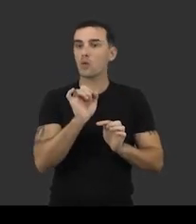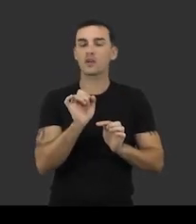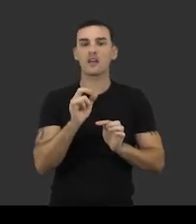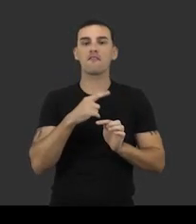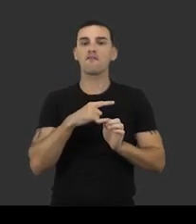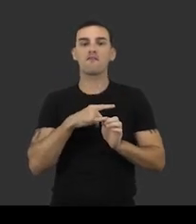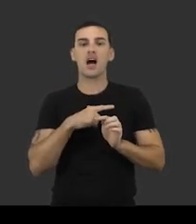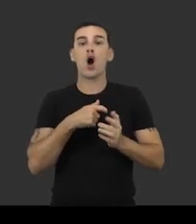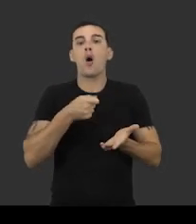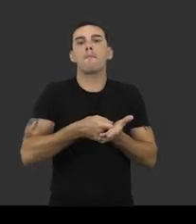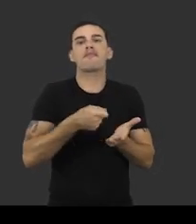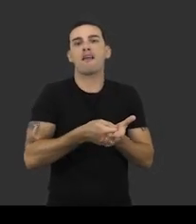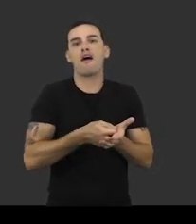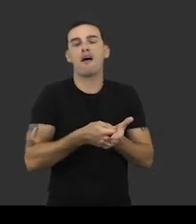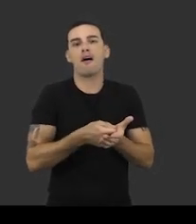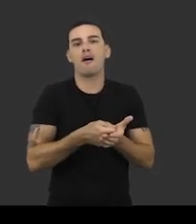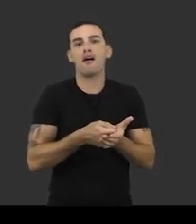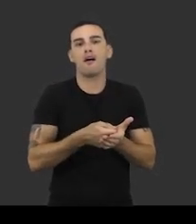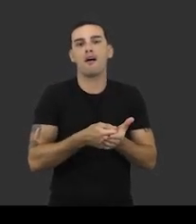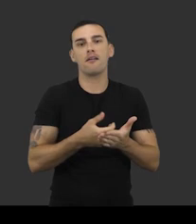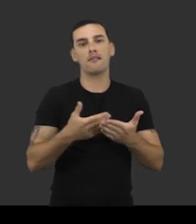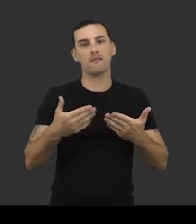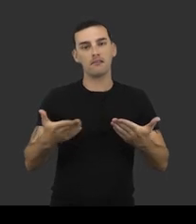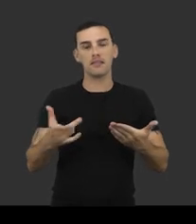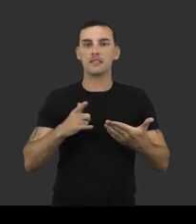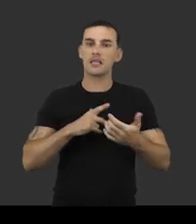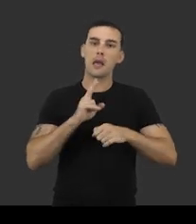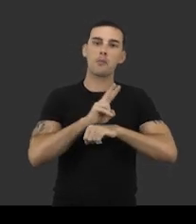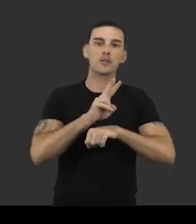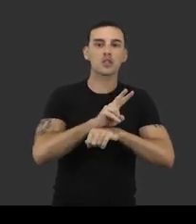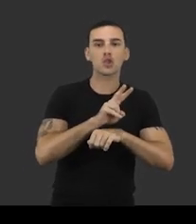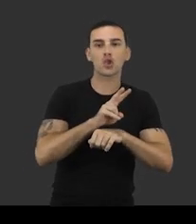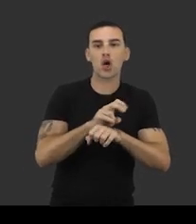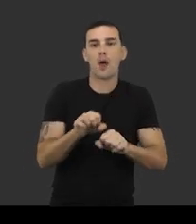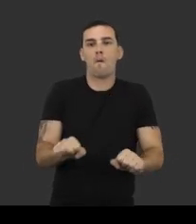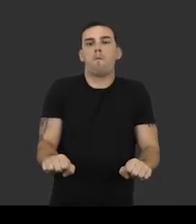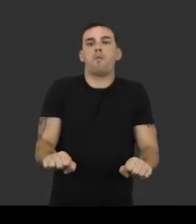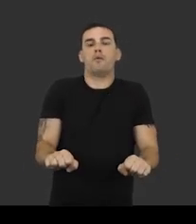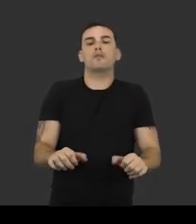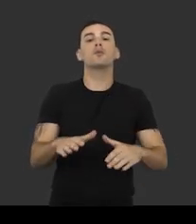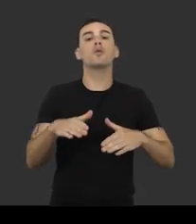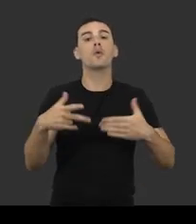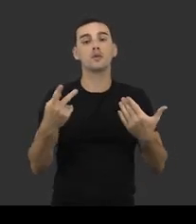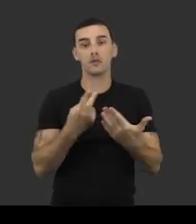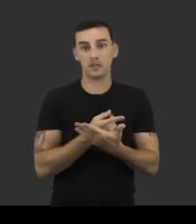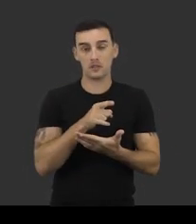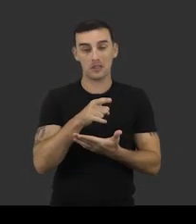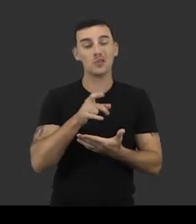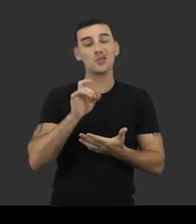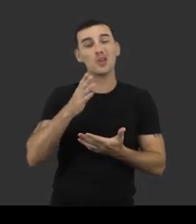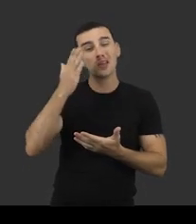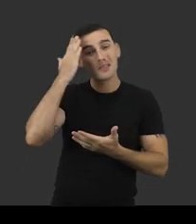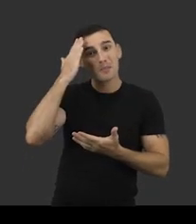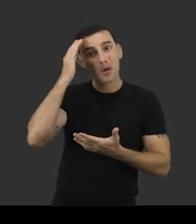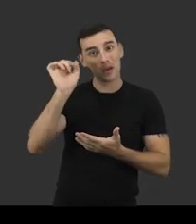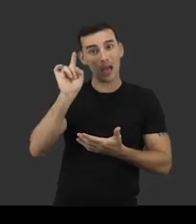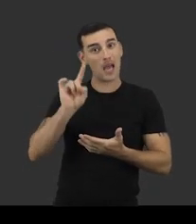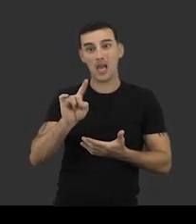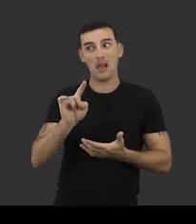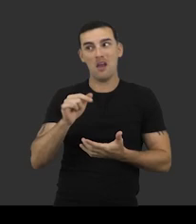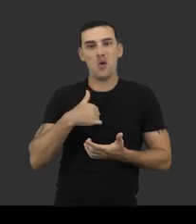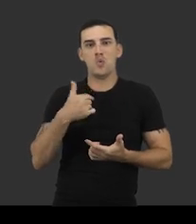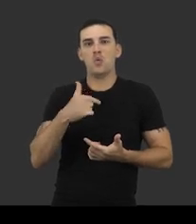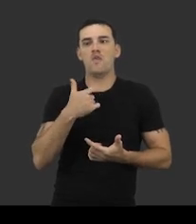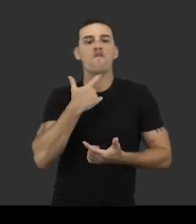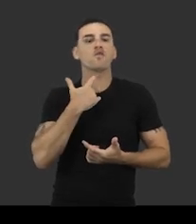vontade dele. Então, com a estabilização protetora, na maioria das vezes. E quando eu faço isso, eu quero que os pais saibam que é contra a minha